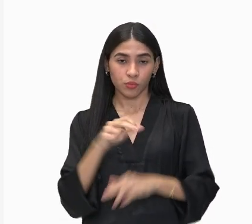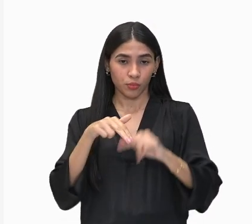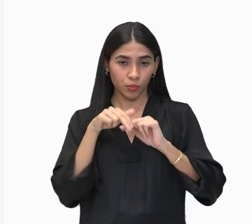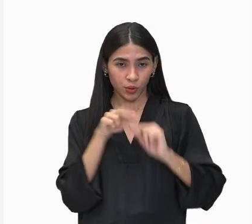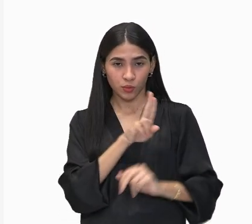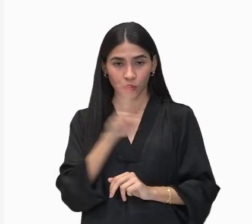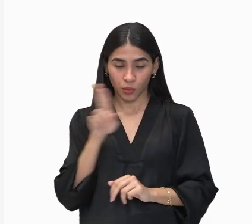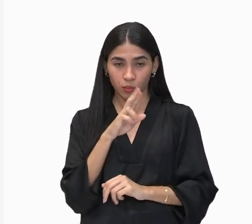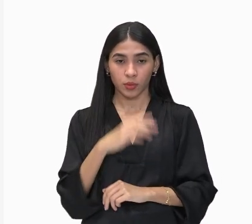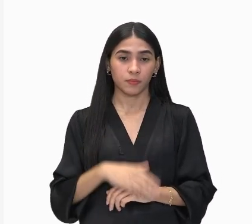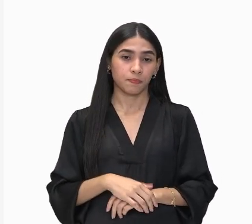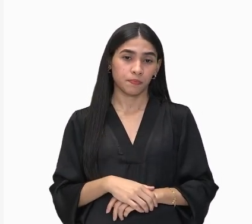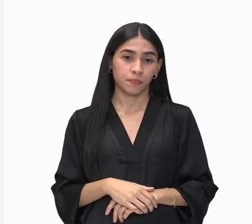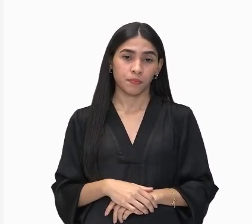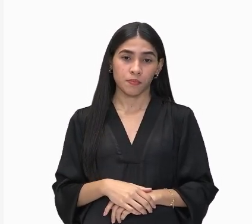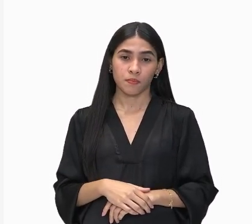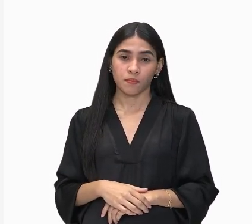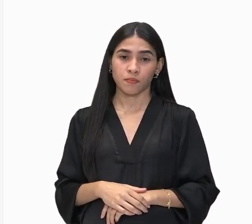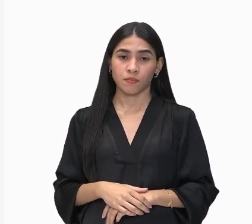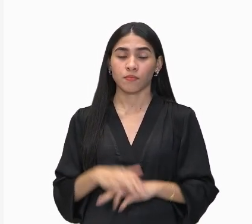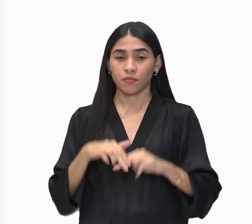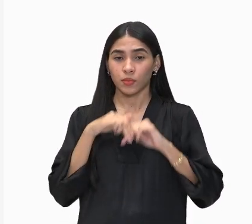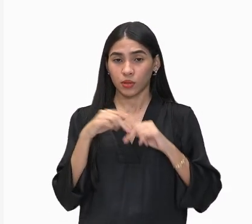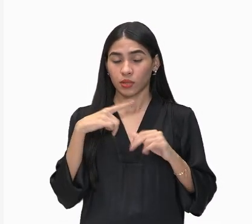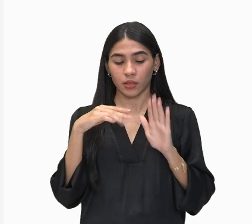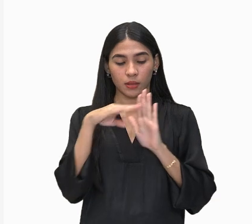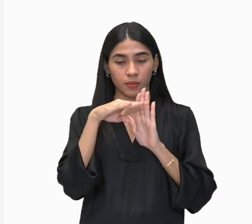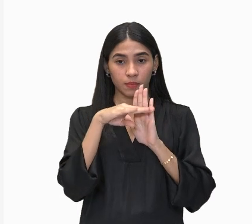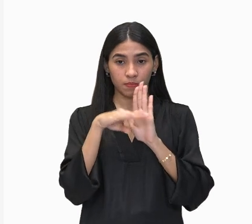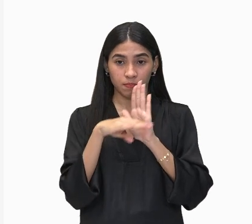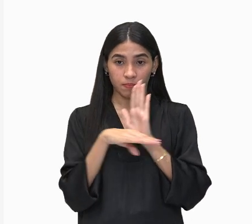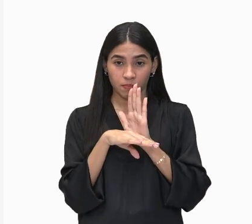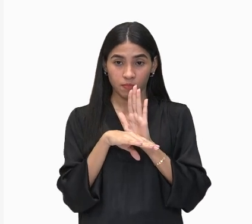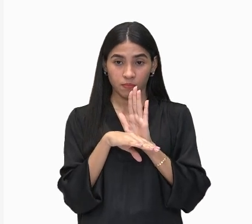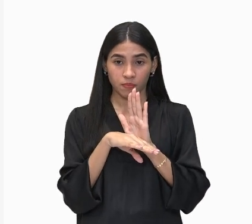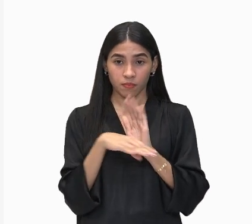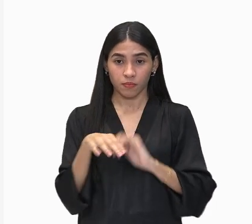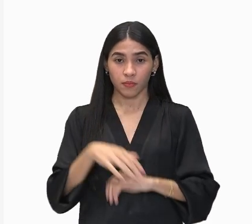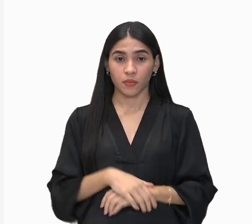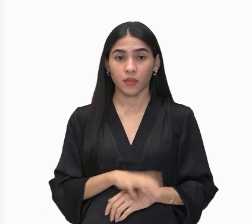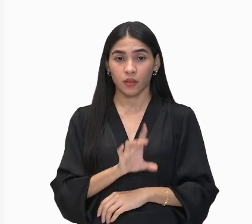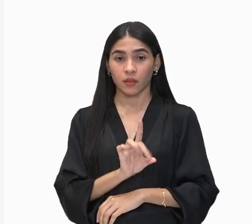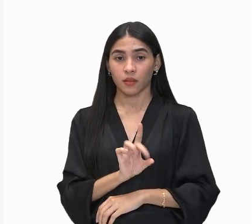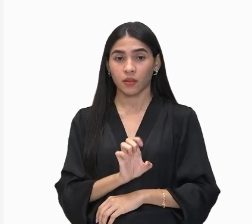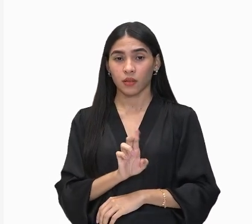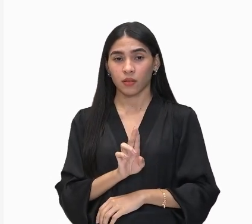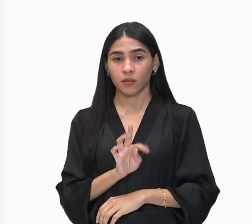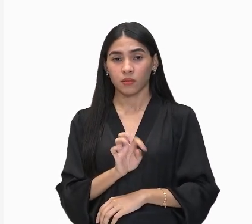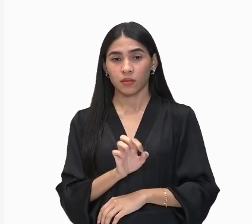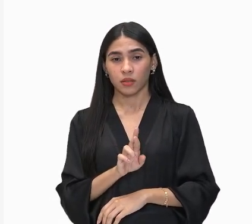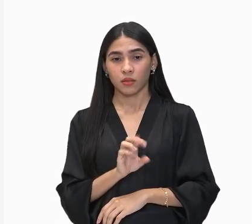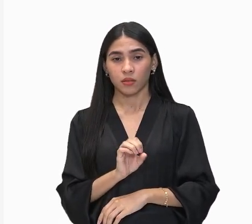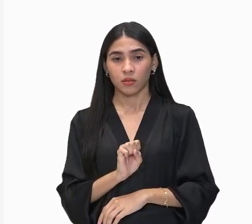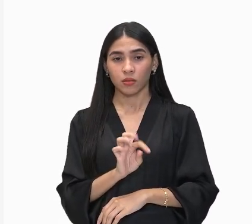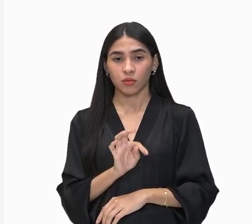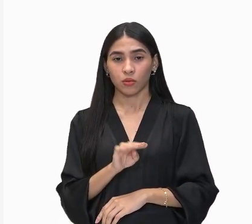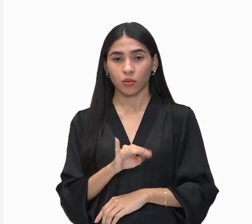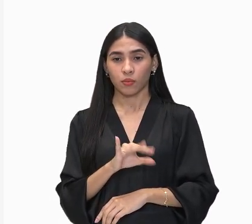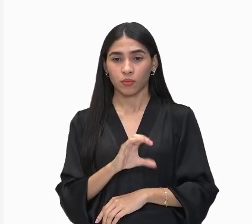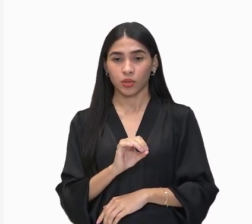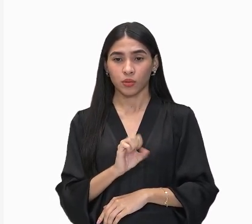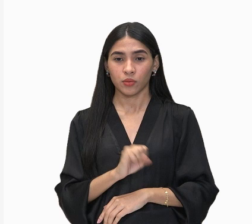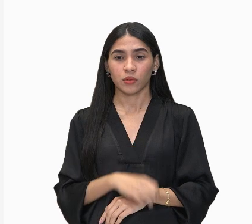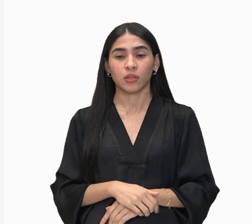essa nomenclatura, por isso que tem essa classificação. São animais deuterostômios. são celomados, isso